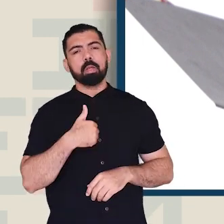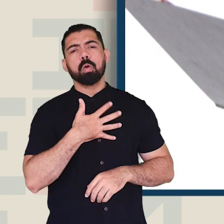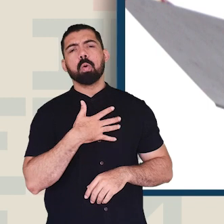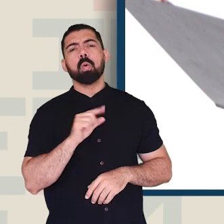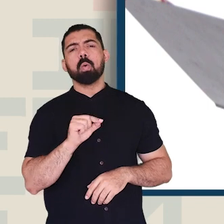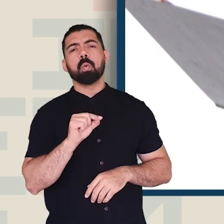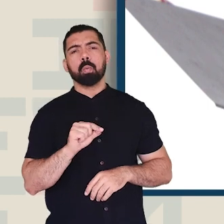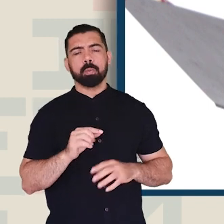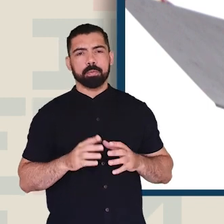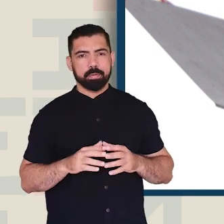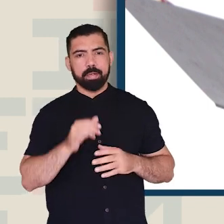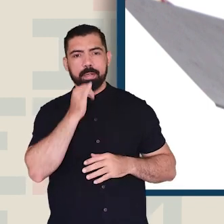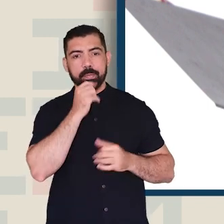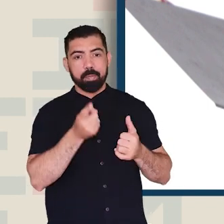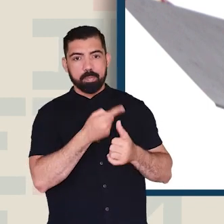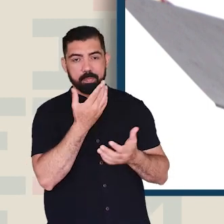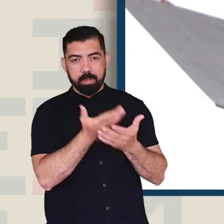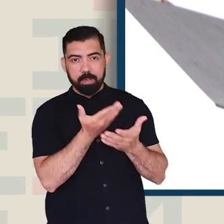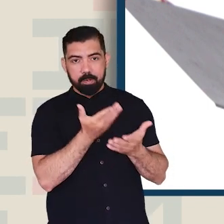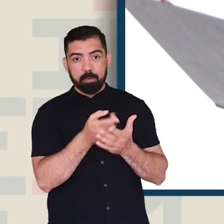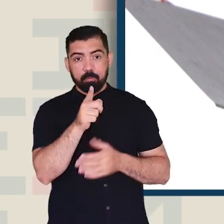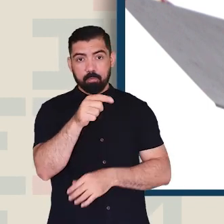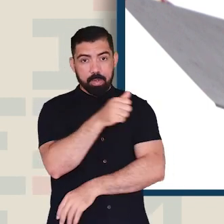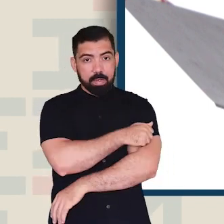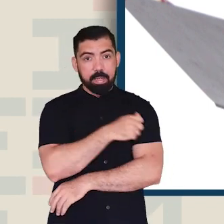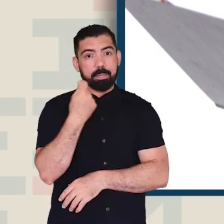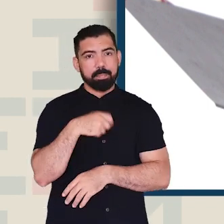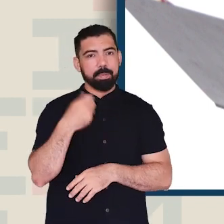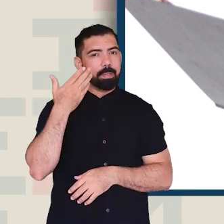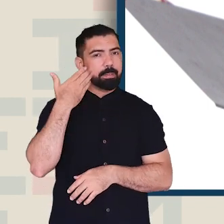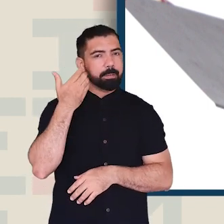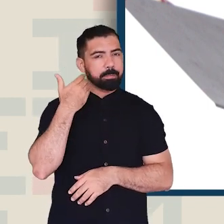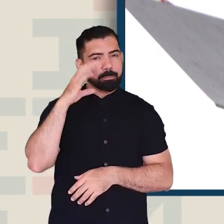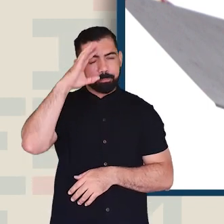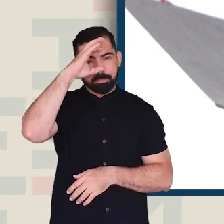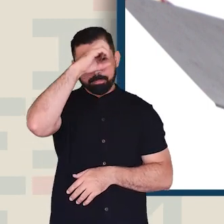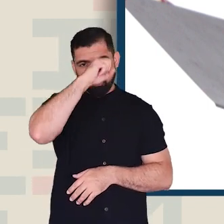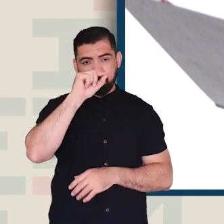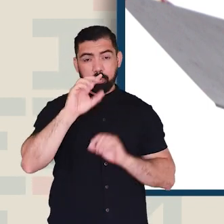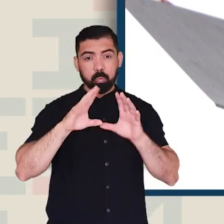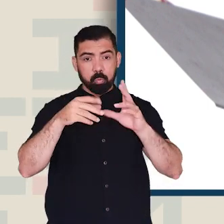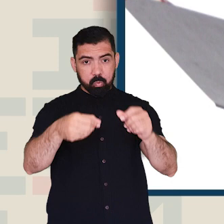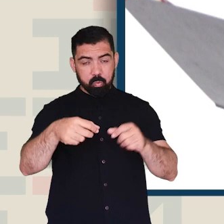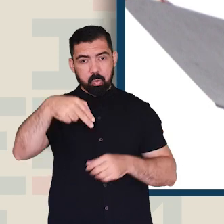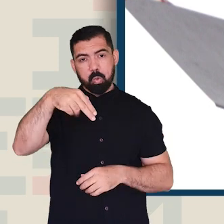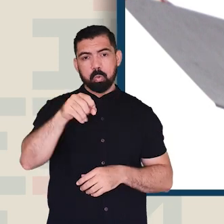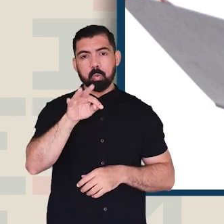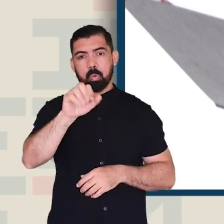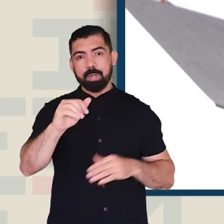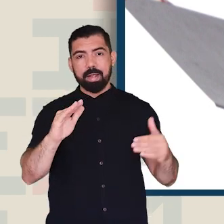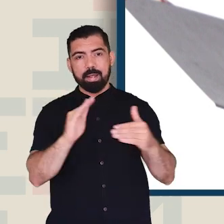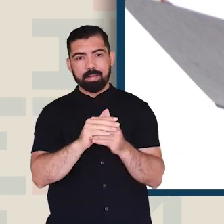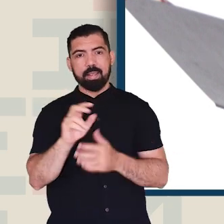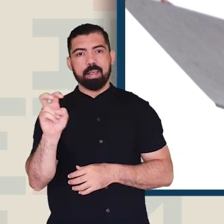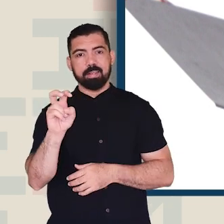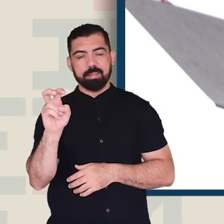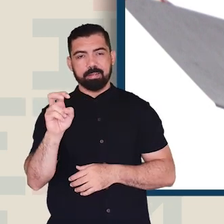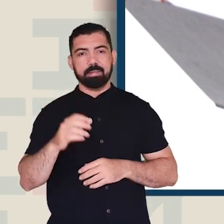de que nas primeiras aulas o aluno saiba identificar todas as notas até a quinta